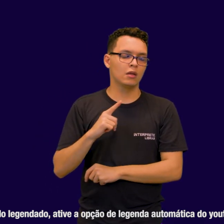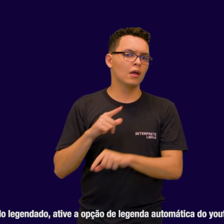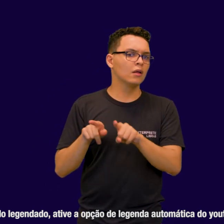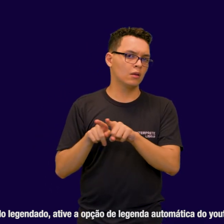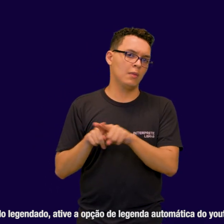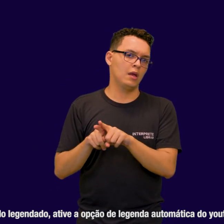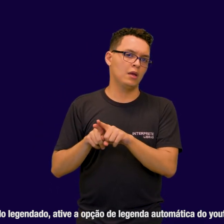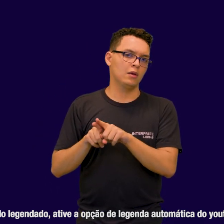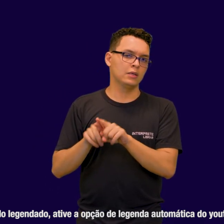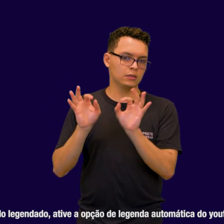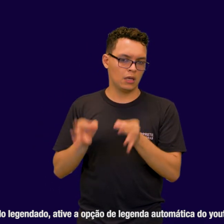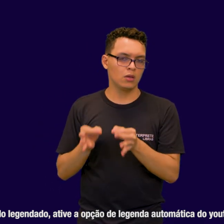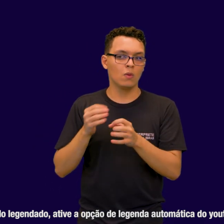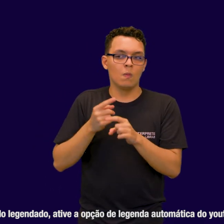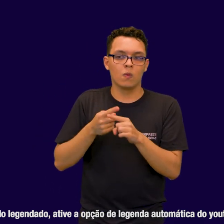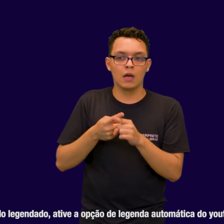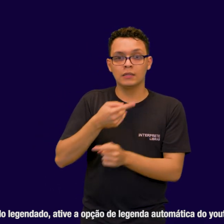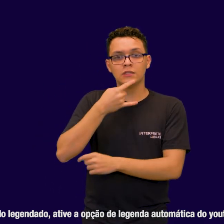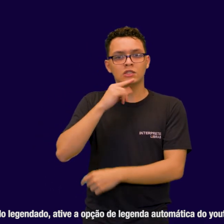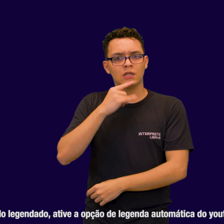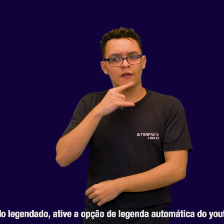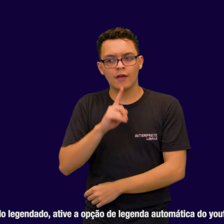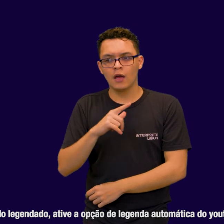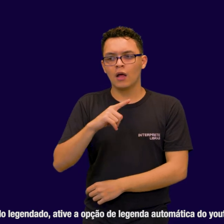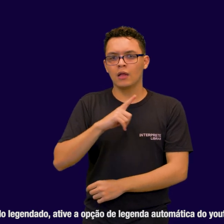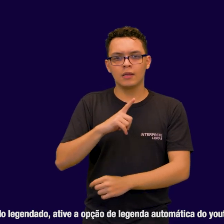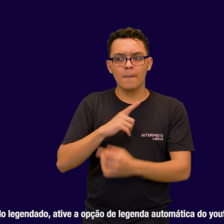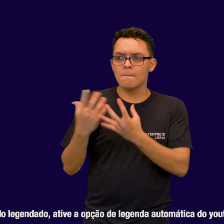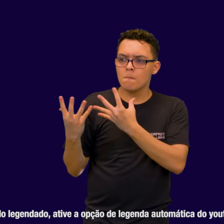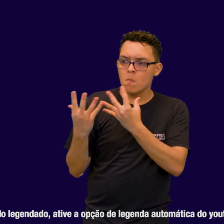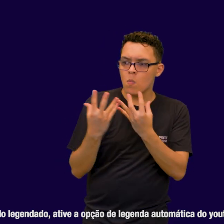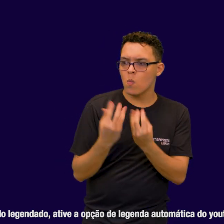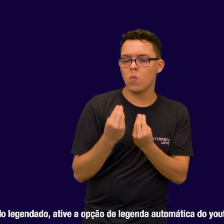muito rico. A cerveja é uma bebida muito rica em todos os